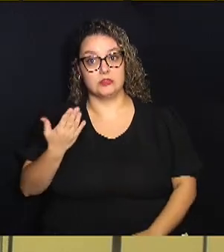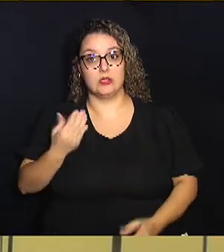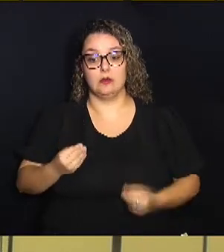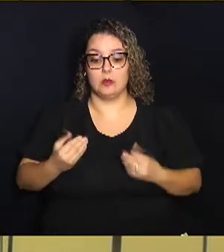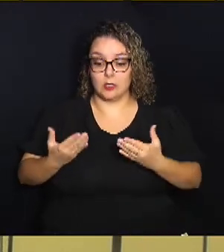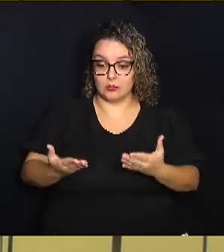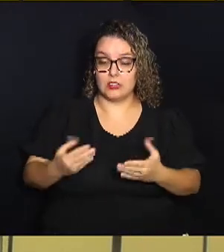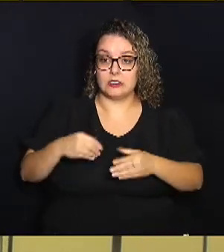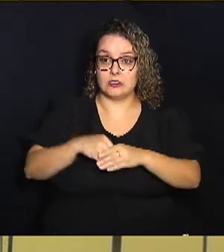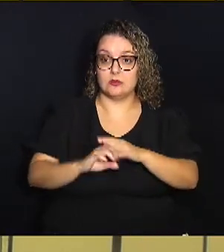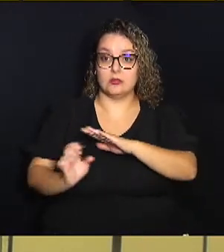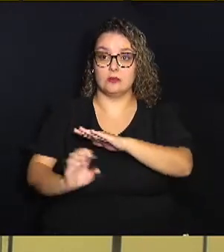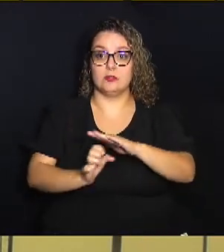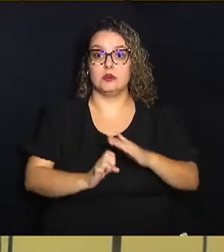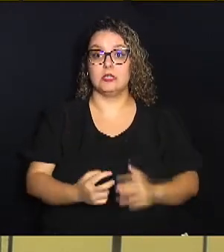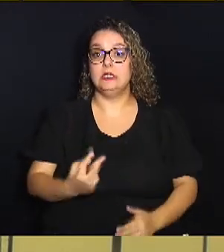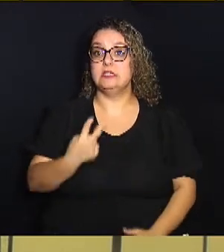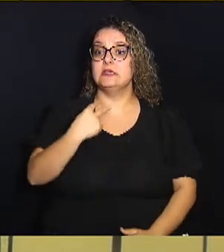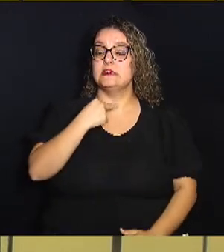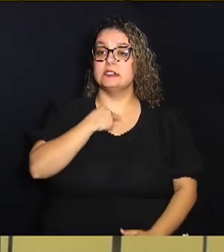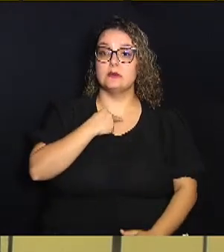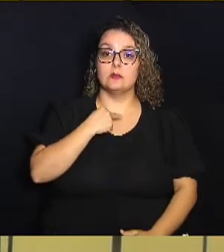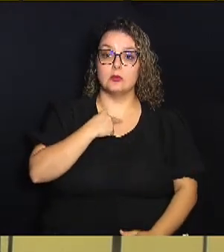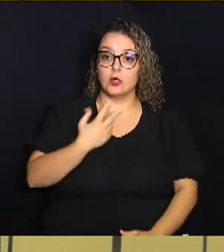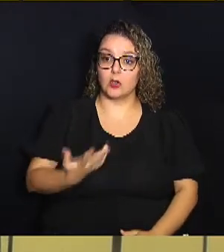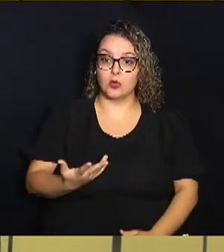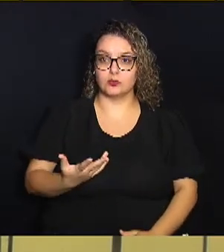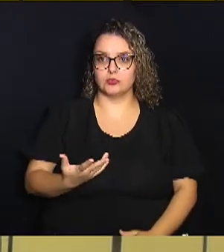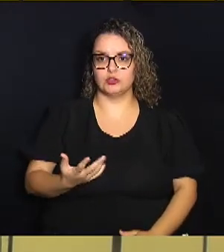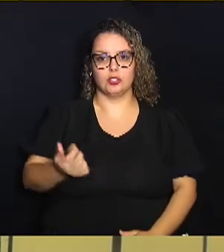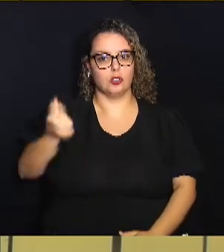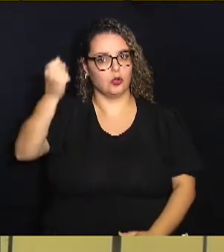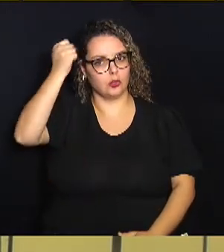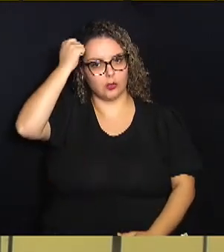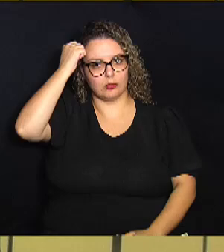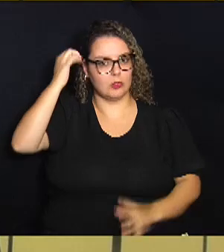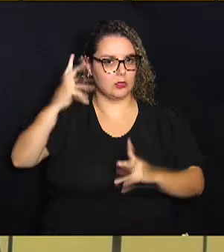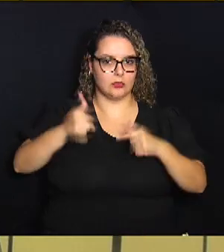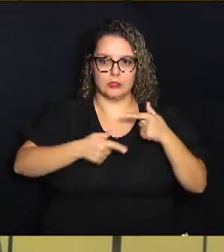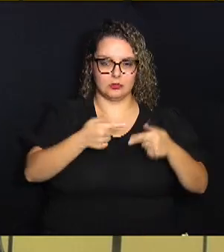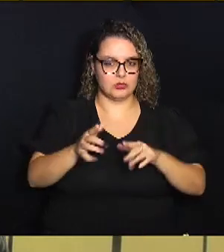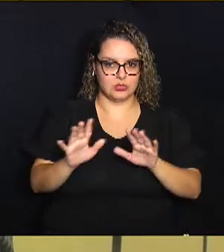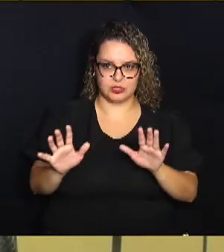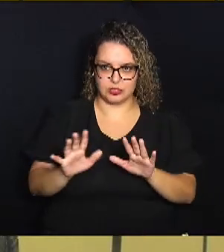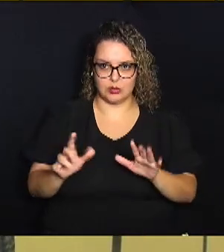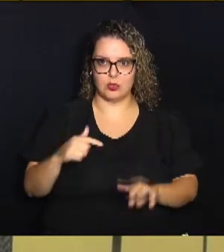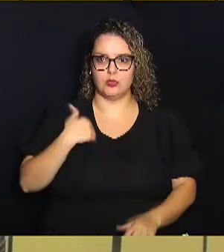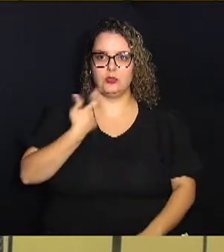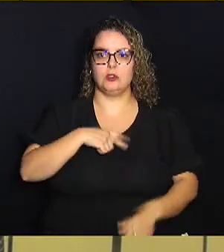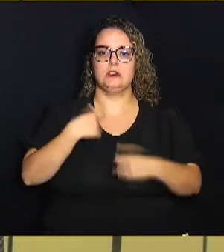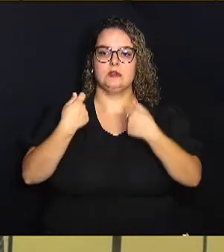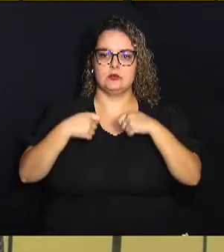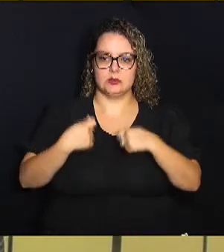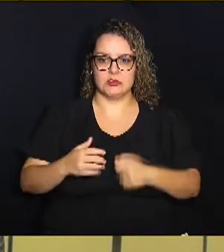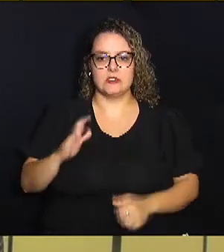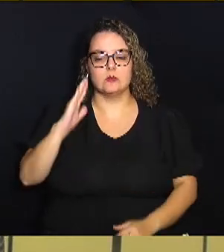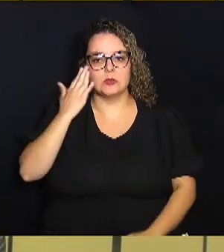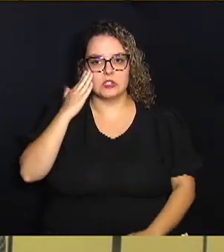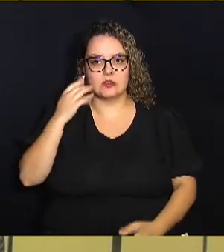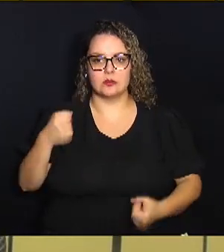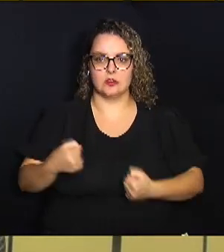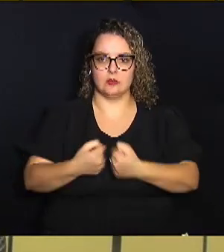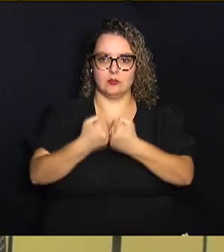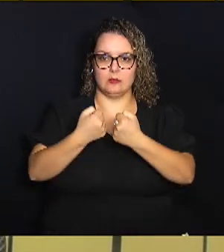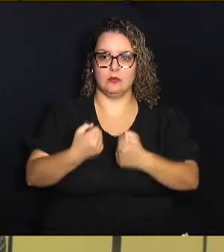isso nas empresas, que assim, não se pode colocar culpa total na geração. A gente precisa entender que existe conflito, mas não pode